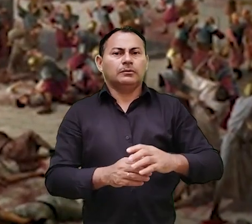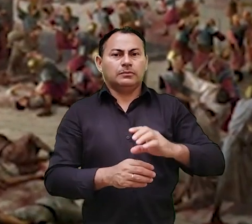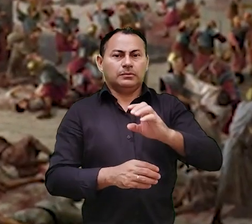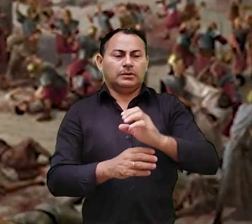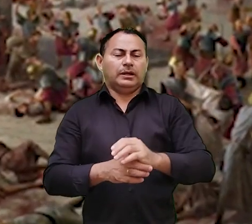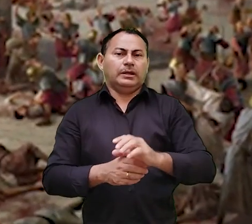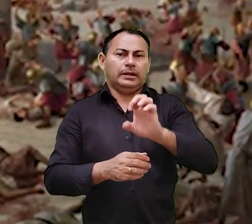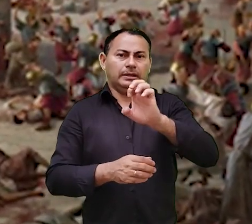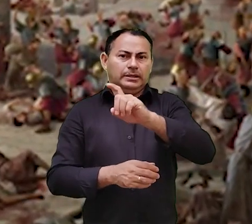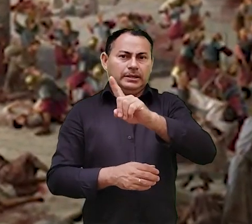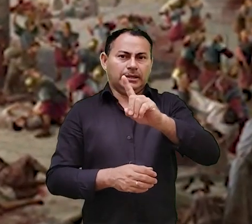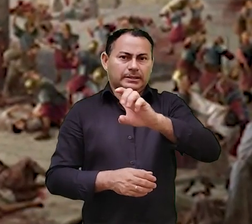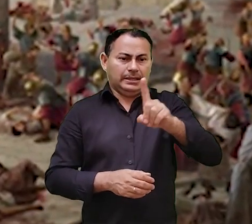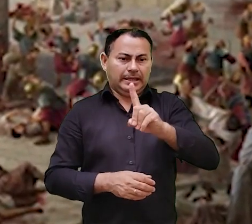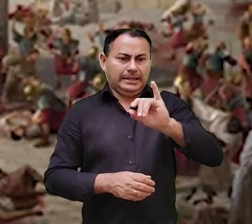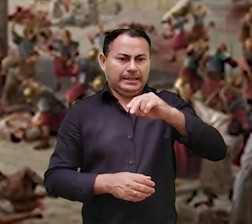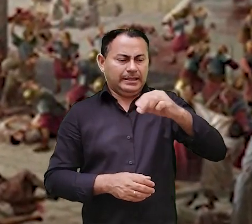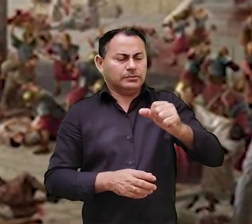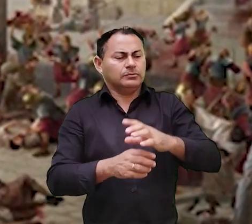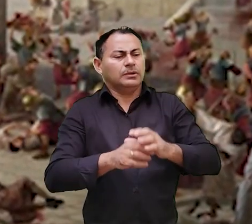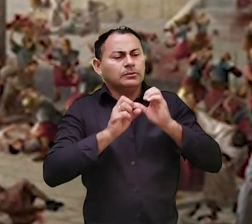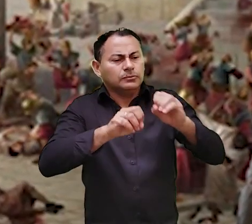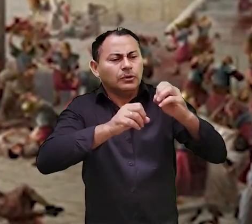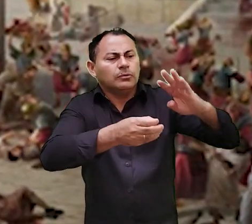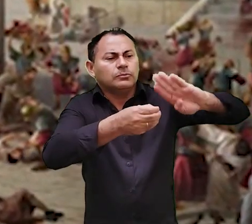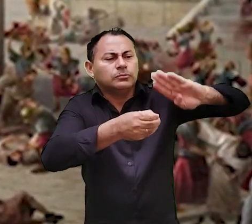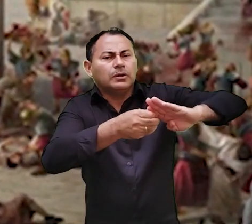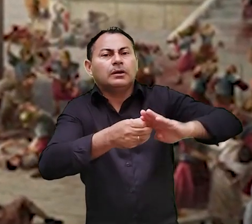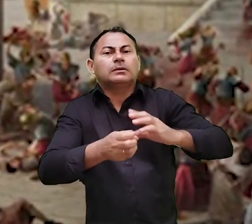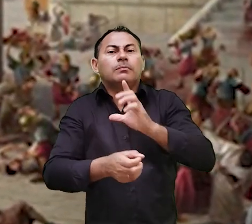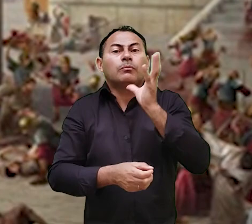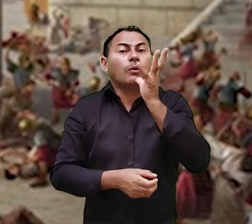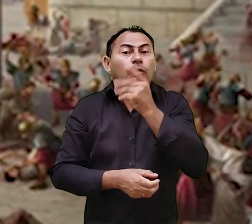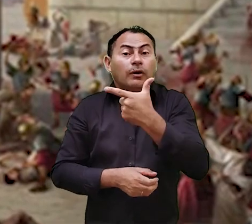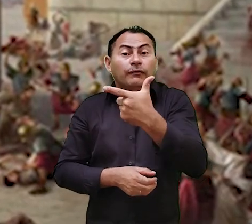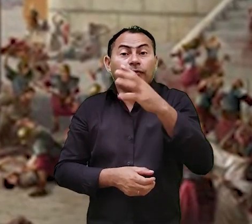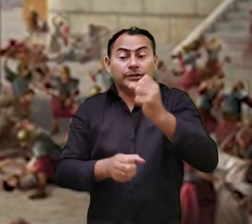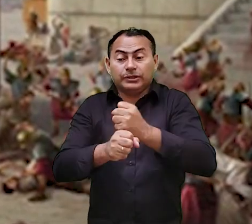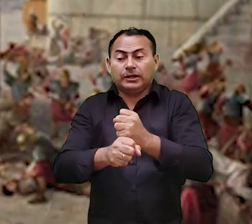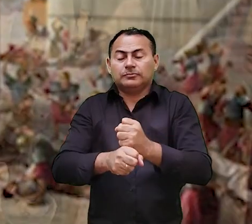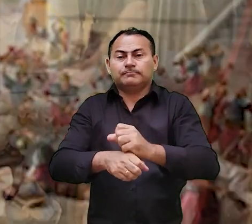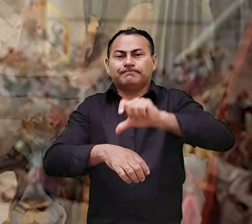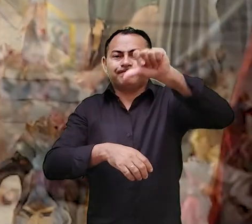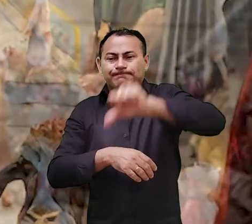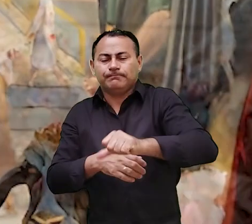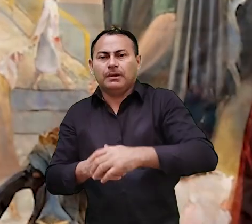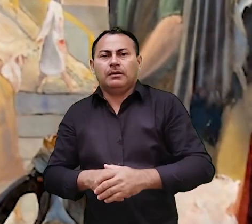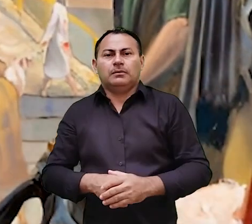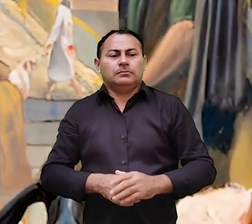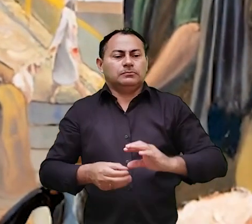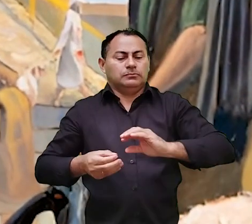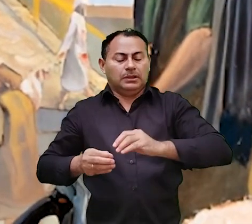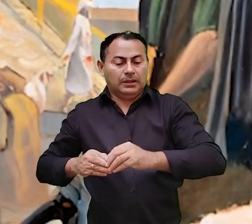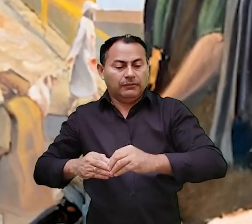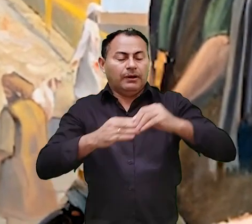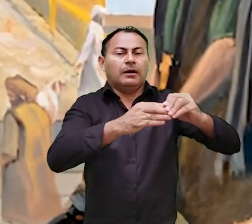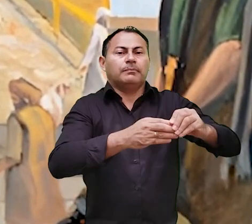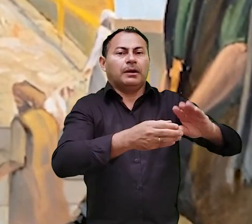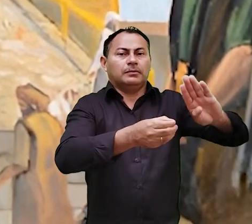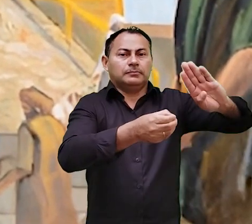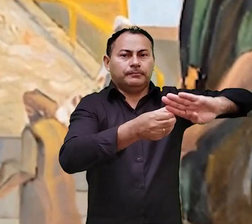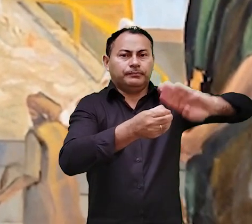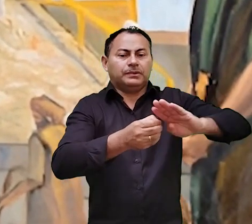os babilônios conquistavam Jerusalém e levou 20 anos para que Jerusalém caísse. As deportações para a